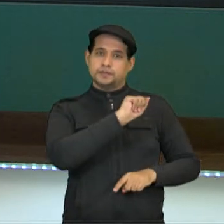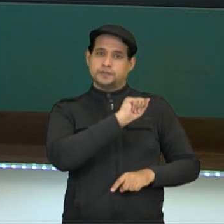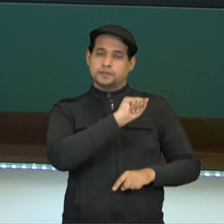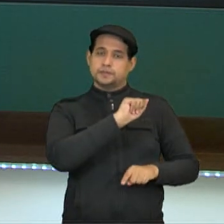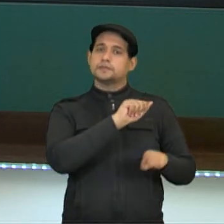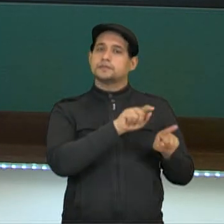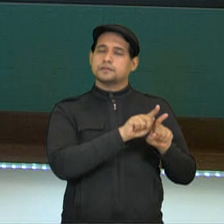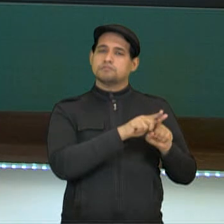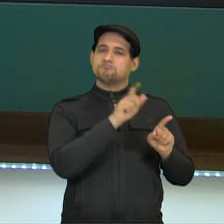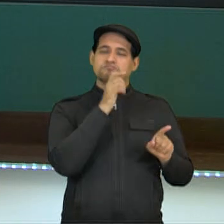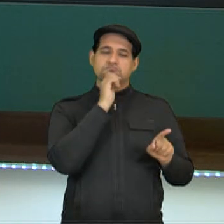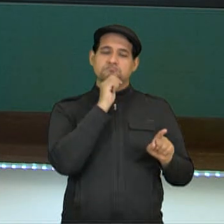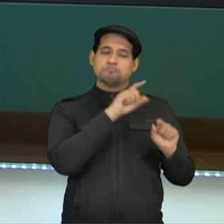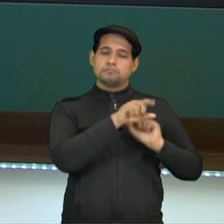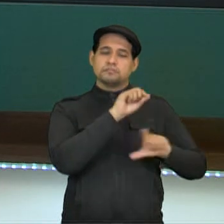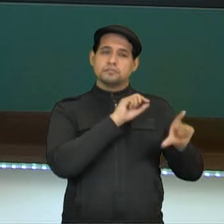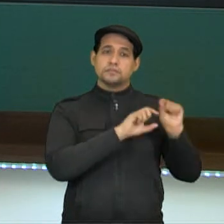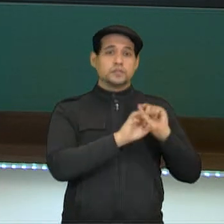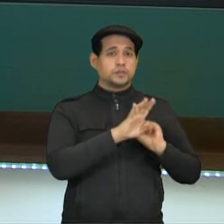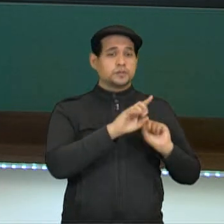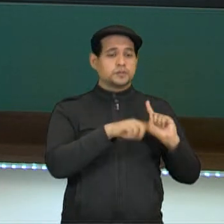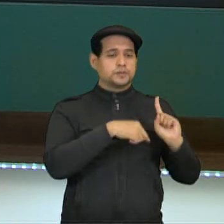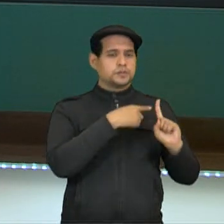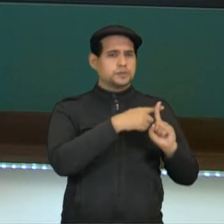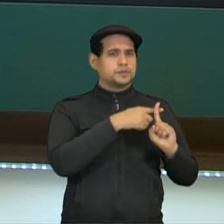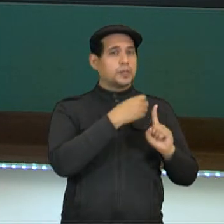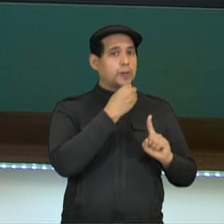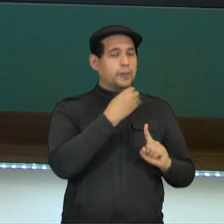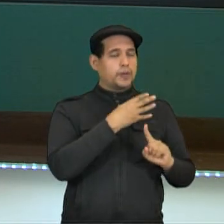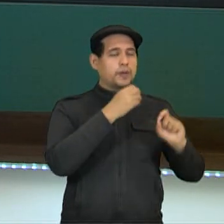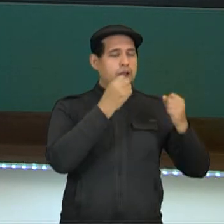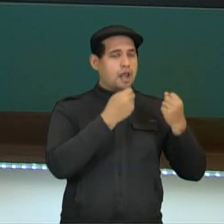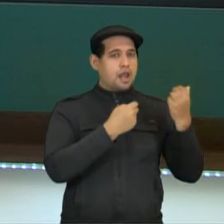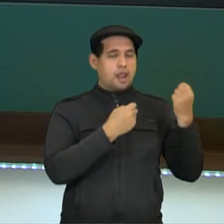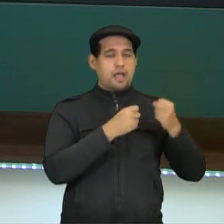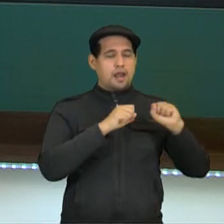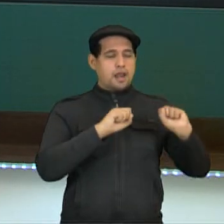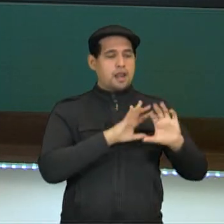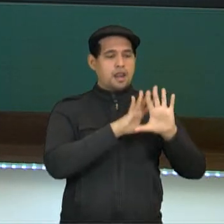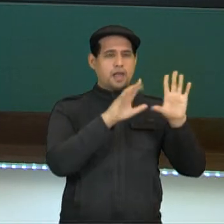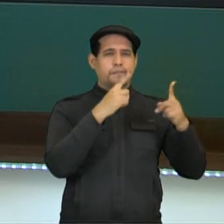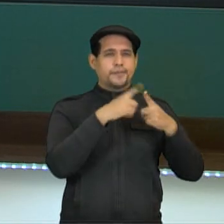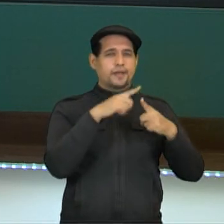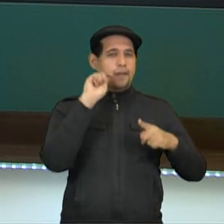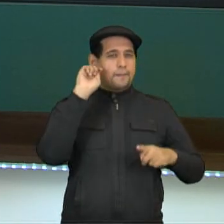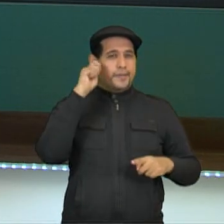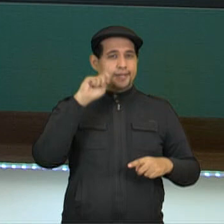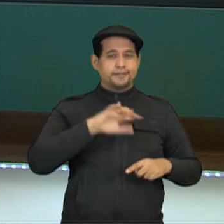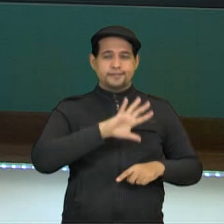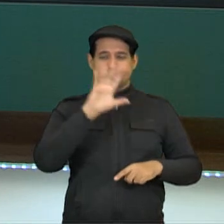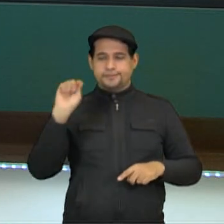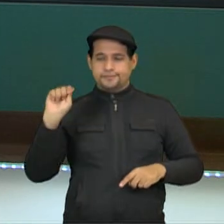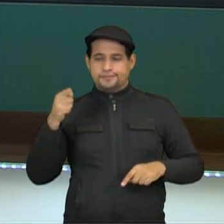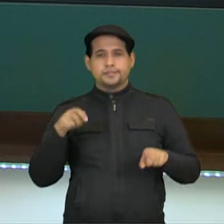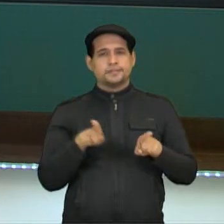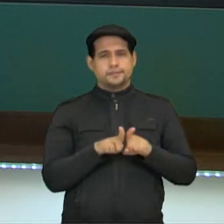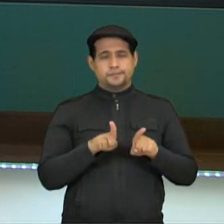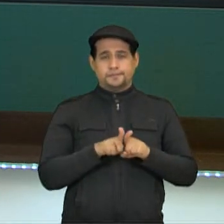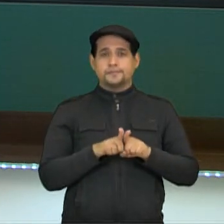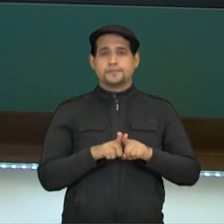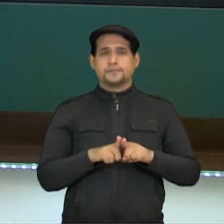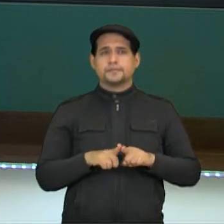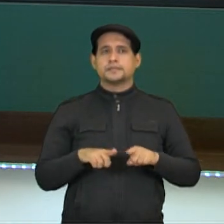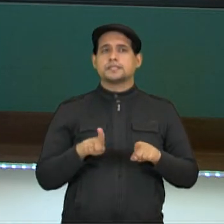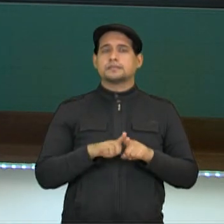a gente ia ter sendo selecionados positivamente as mariposas claras, porque as escuras estavam mais visíveis e eram mais